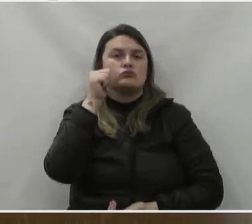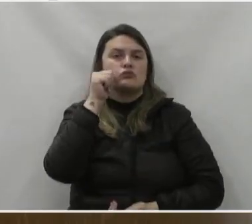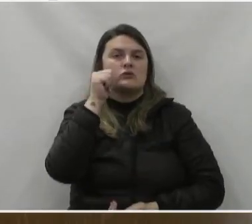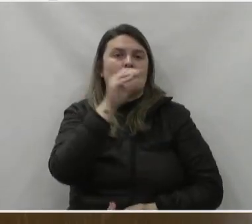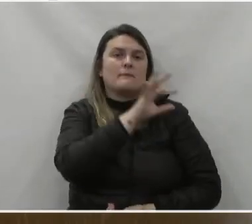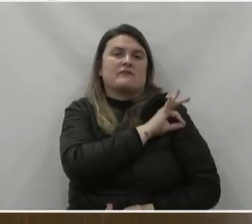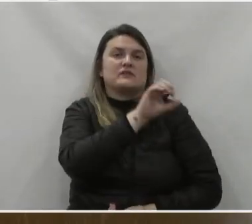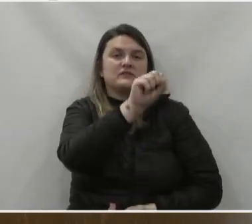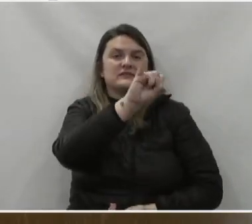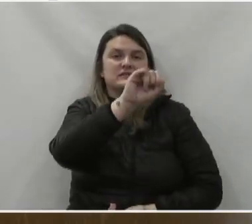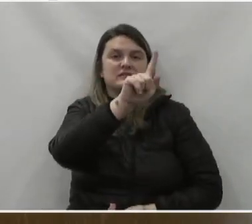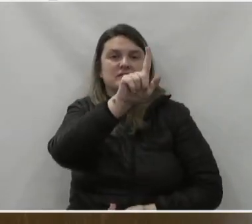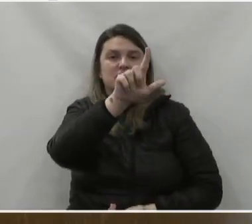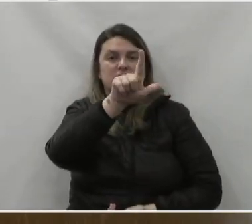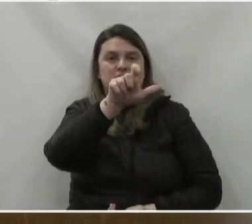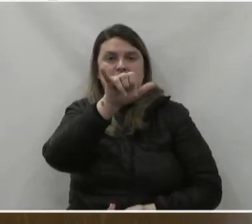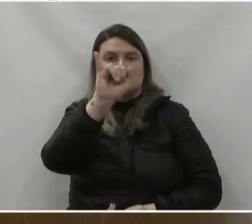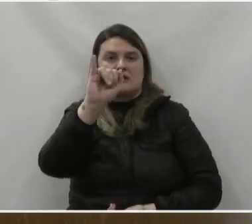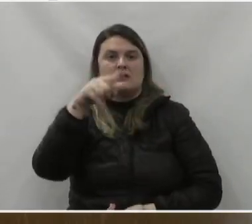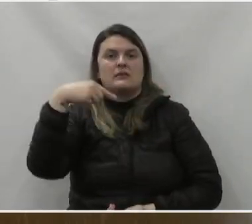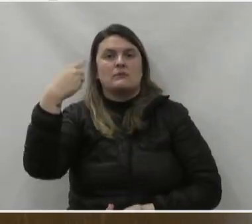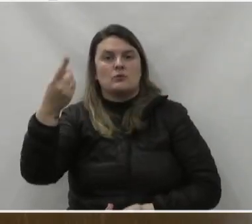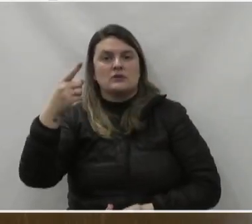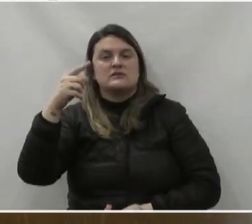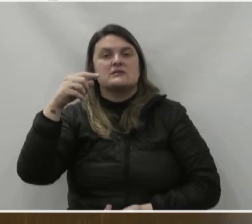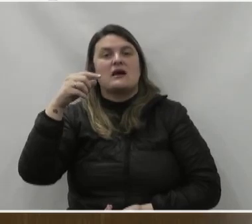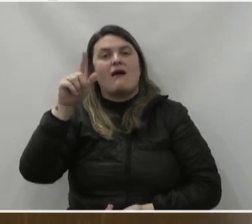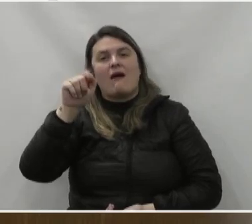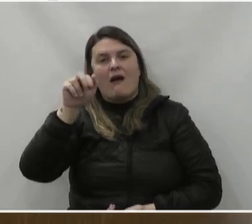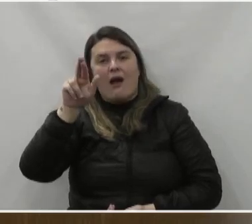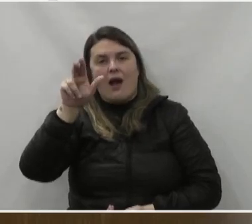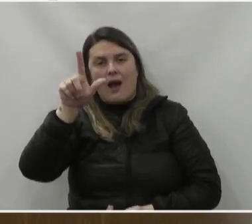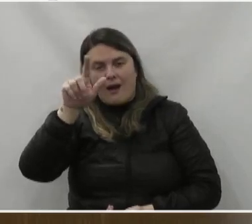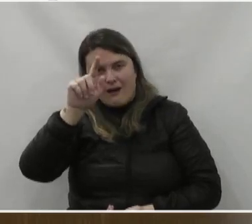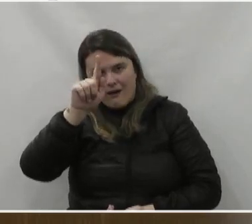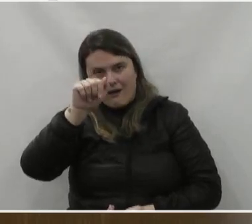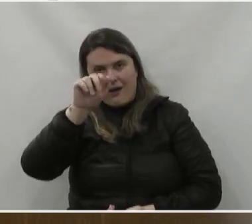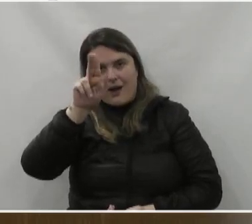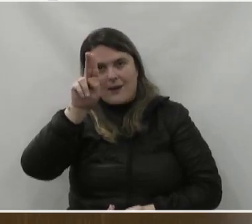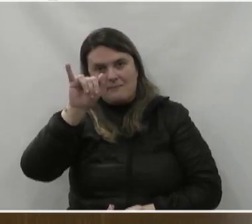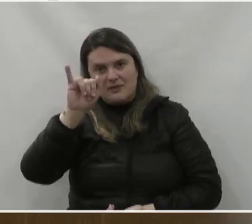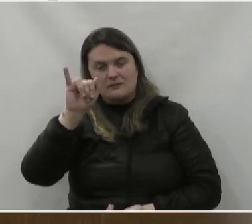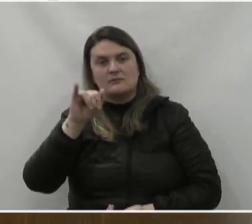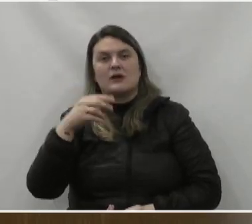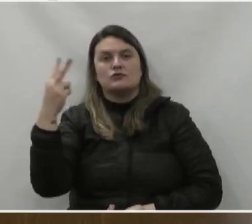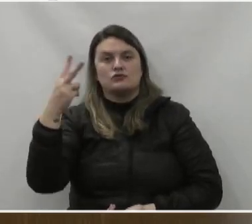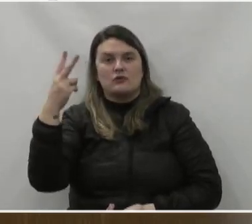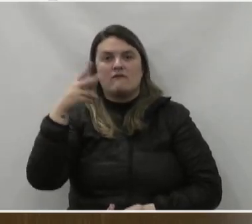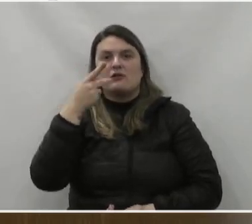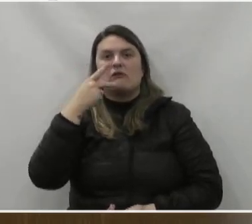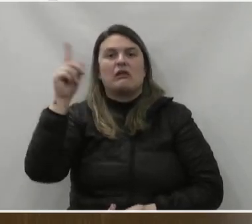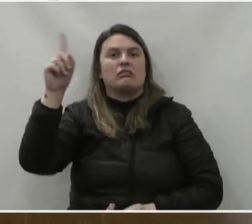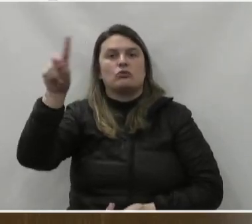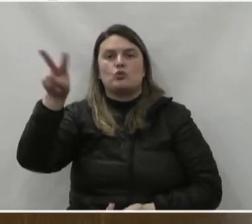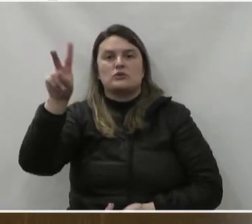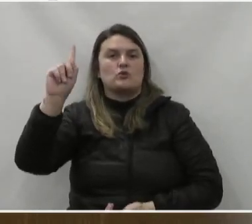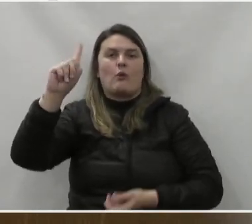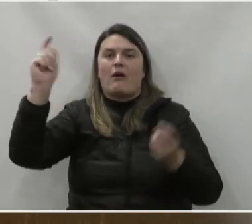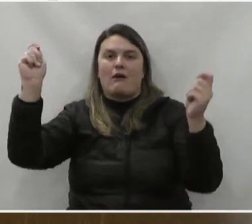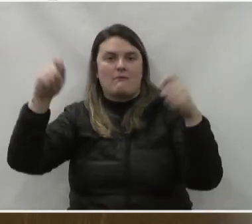Sigla Narciso e depois a Gabi Bacri. Elas sim sofreram violência política de gênero. Pessoas alegando que elas não eram